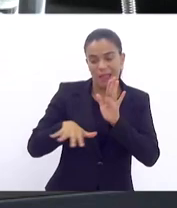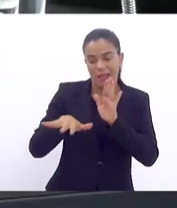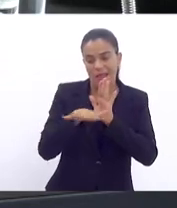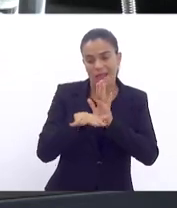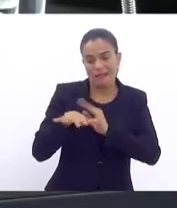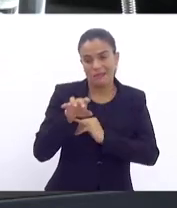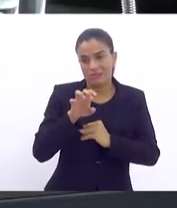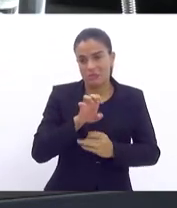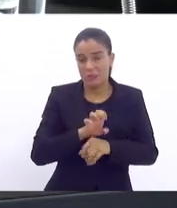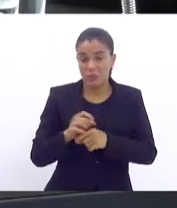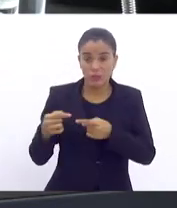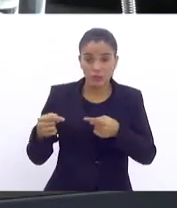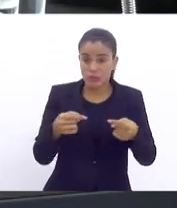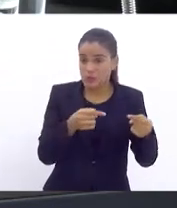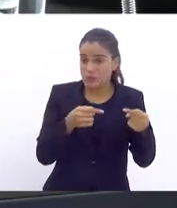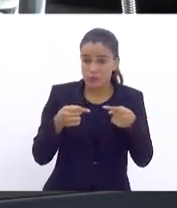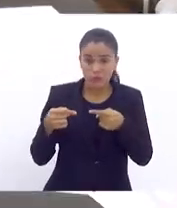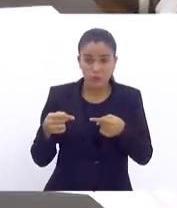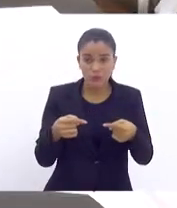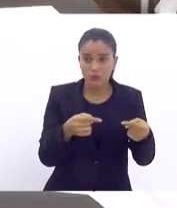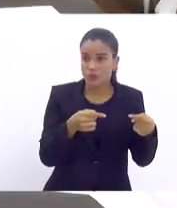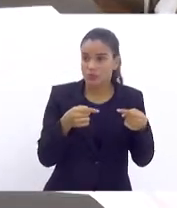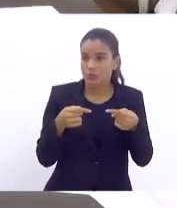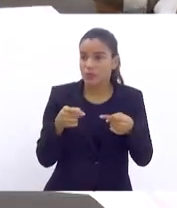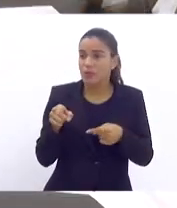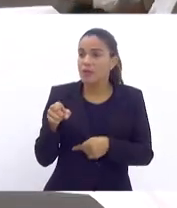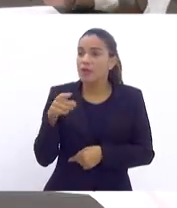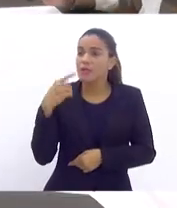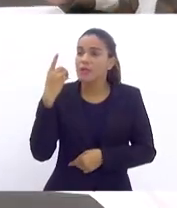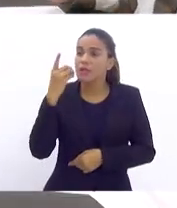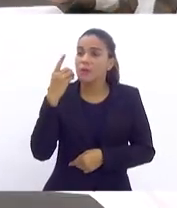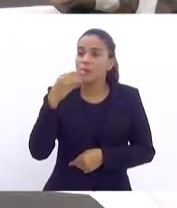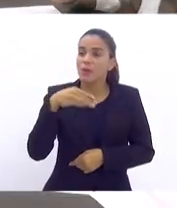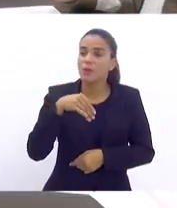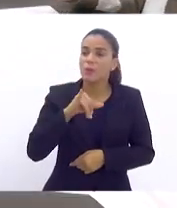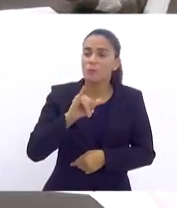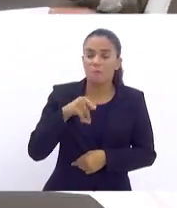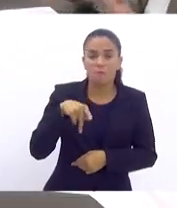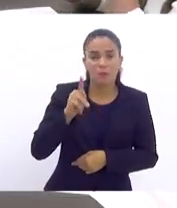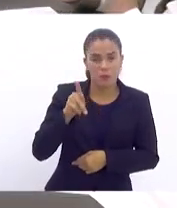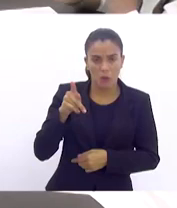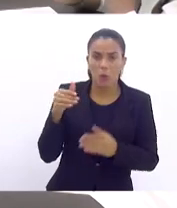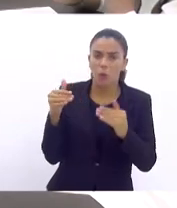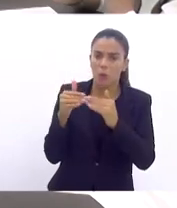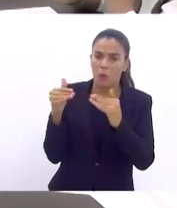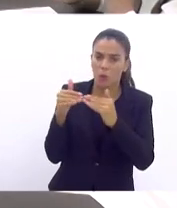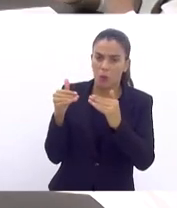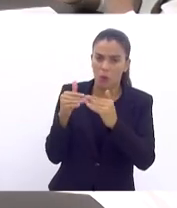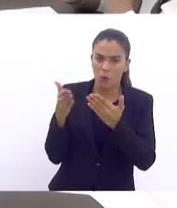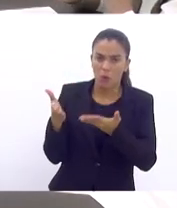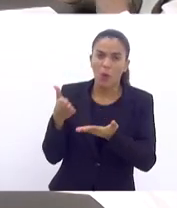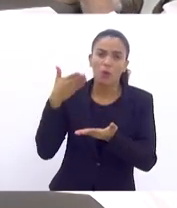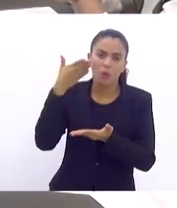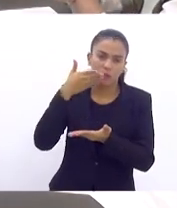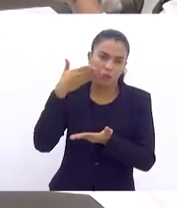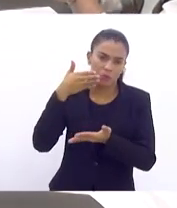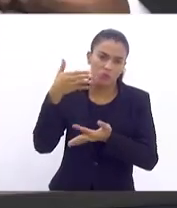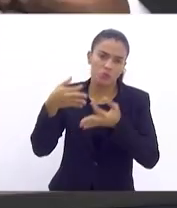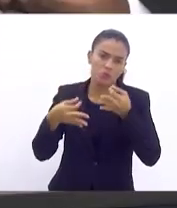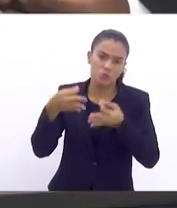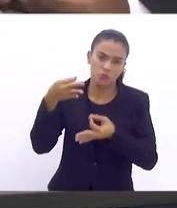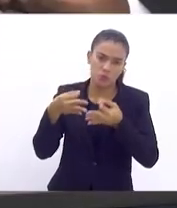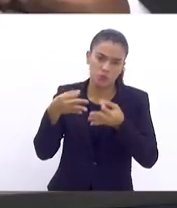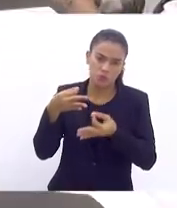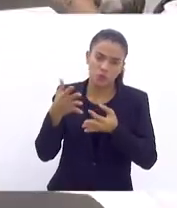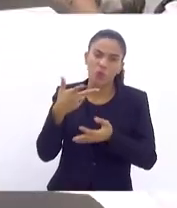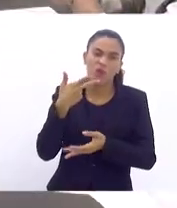em discussão Deputado com argumentação jurídica sem entrar